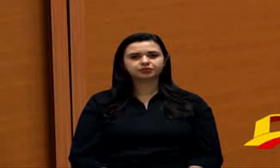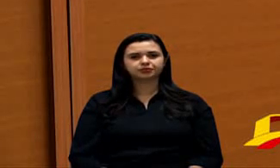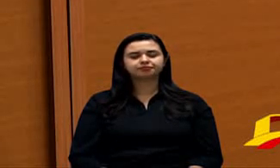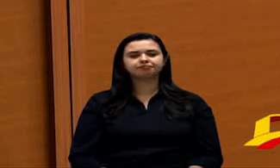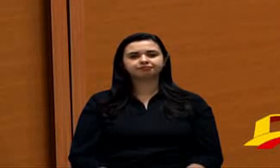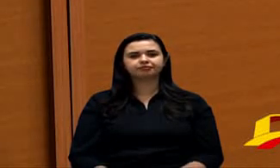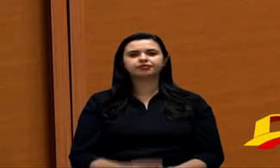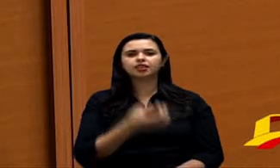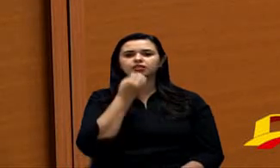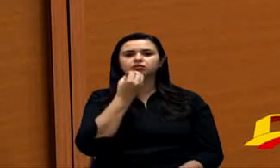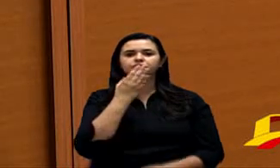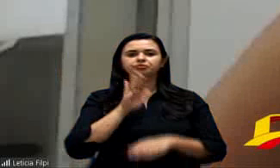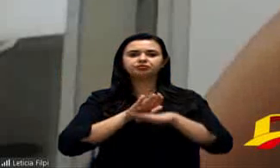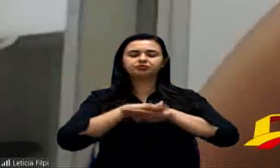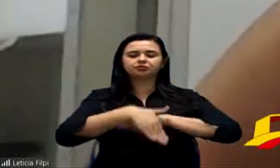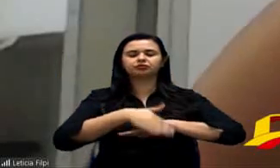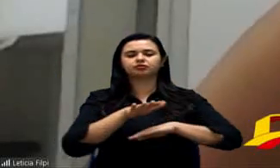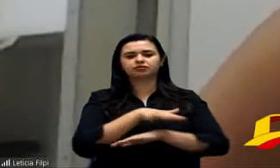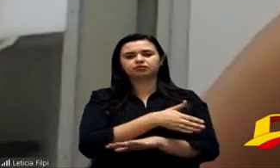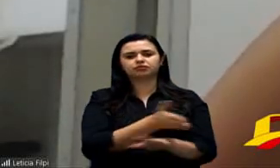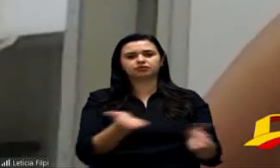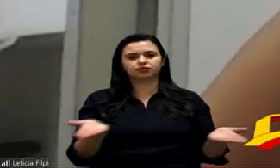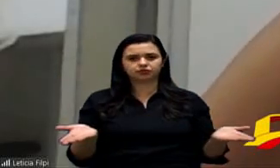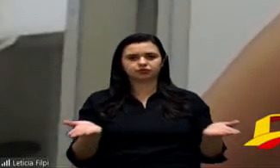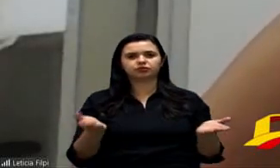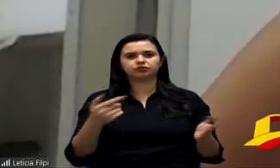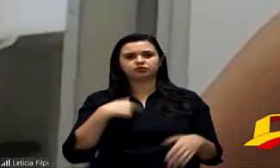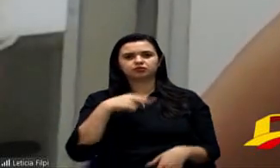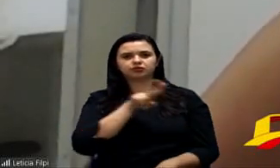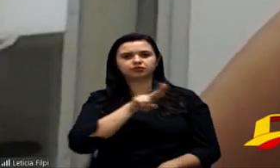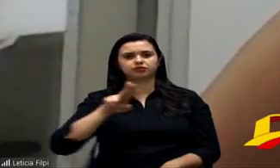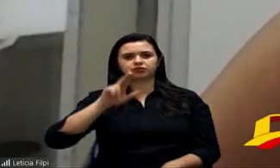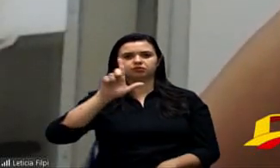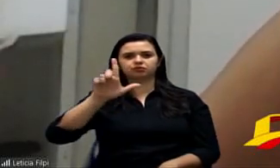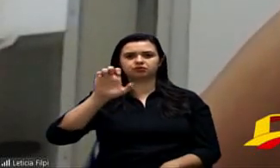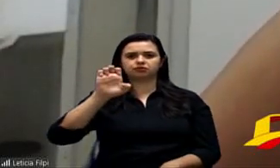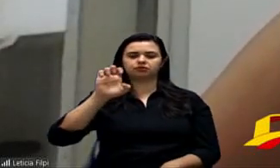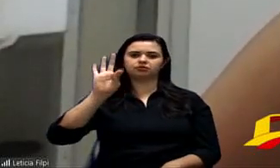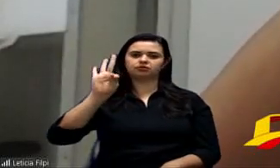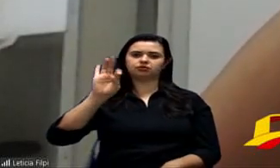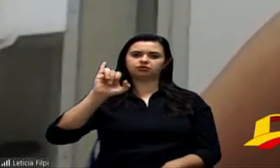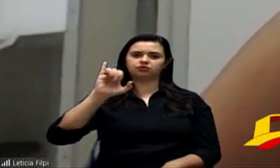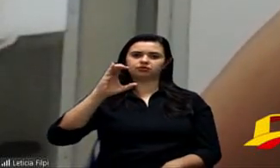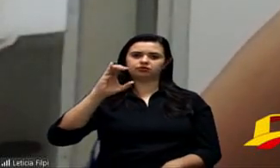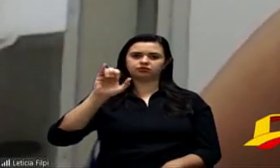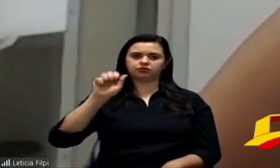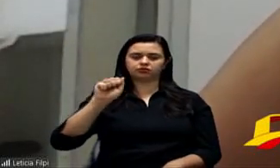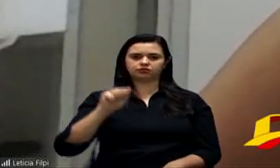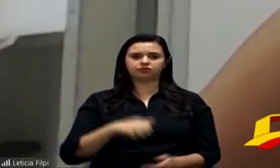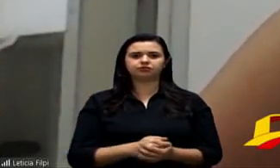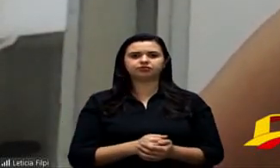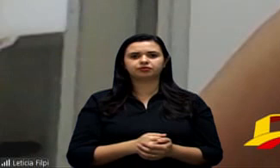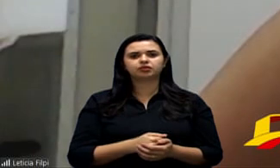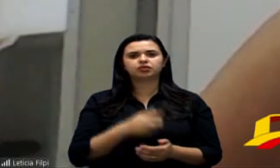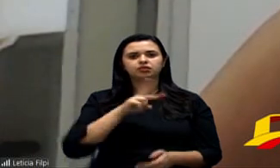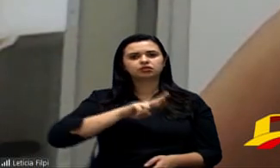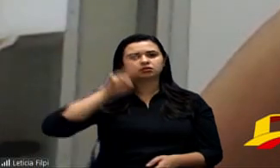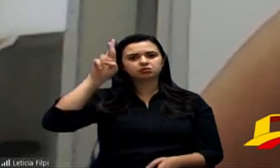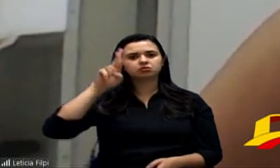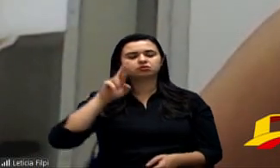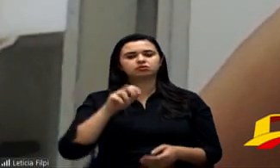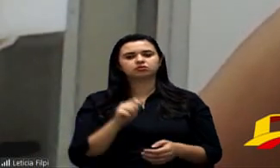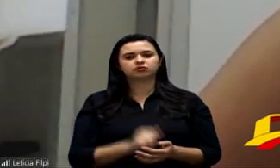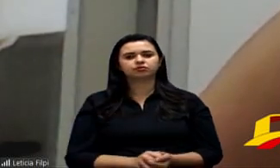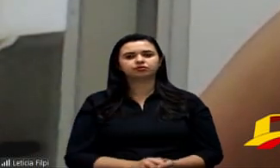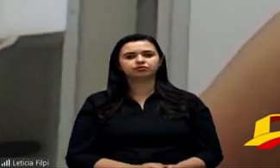Olá, boa noite a todos. Meu nome é Letícia Filpe, eu falo em nome da ANDA, que é a Agência de Notícias de Direitos